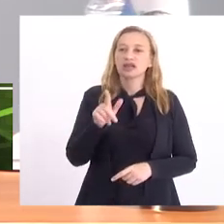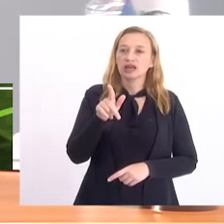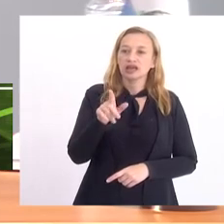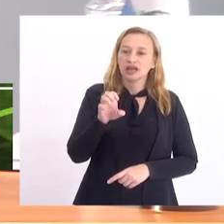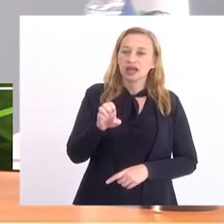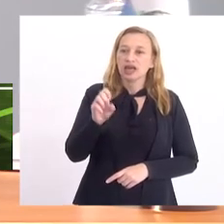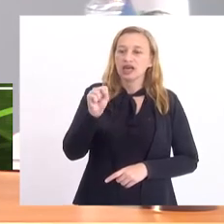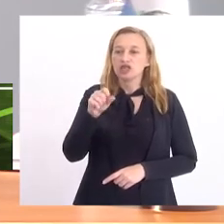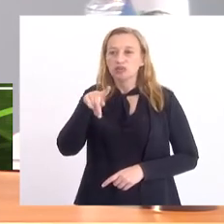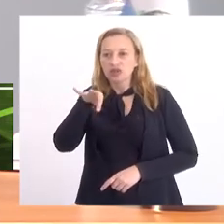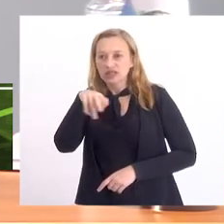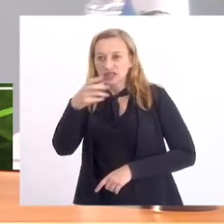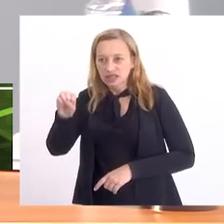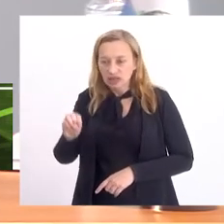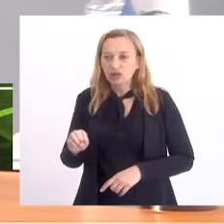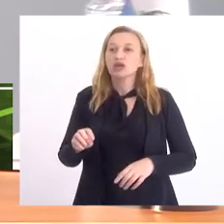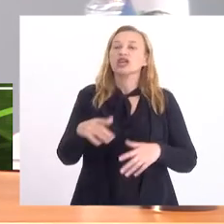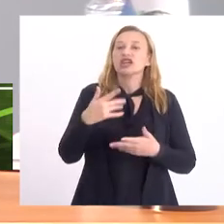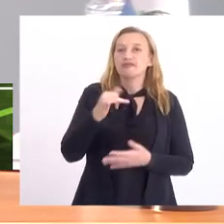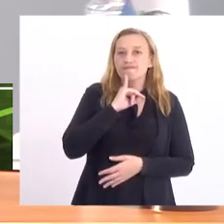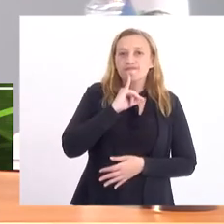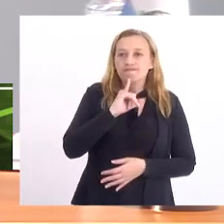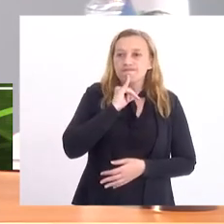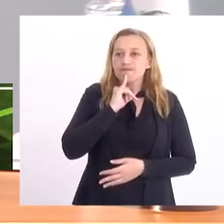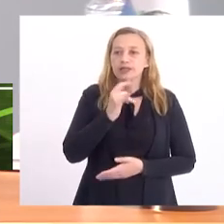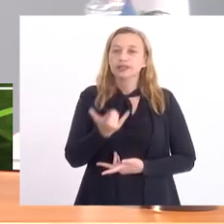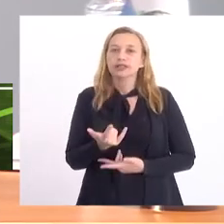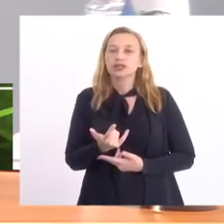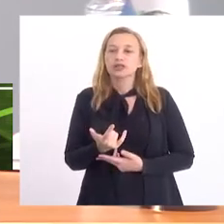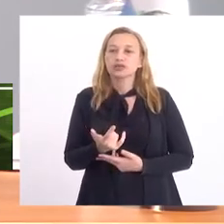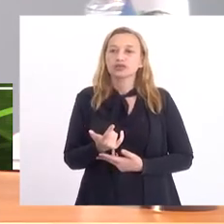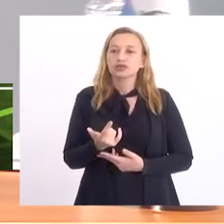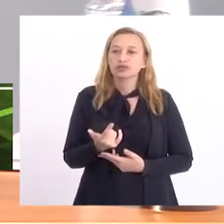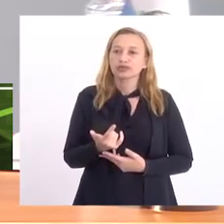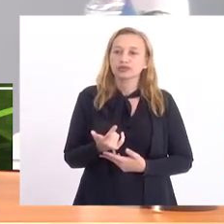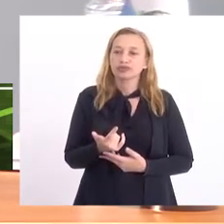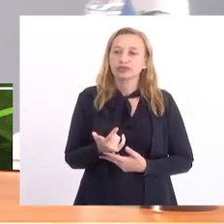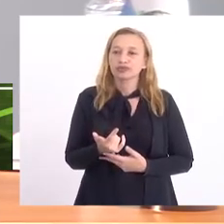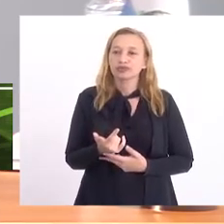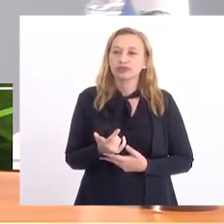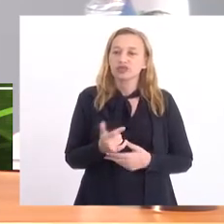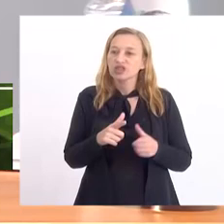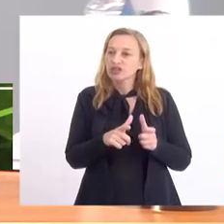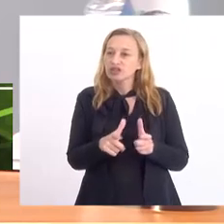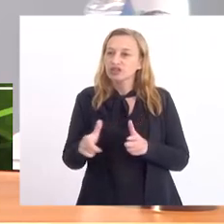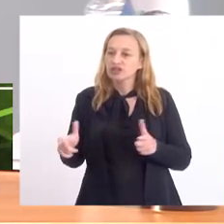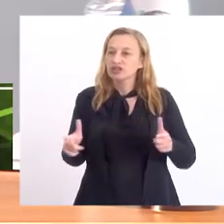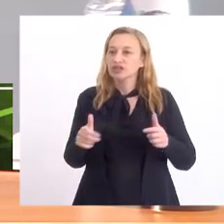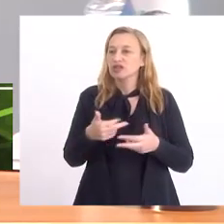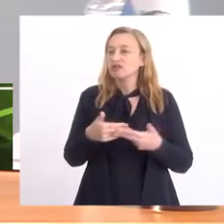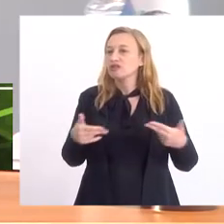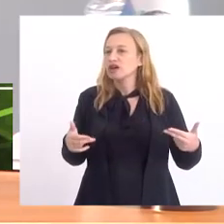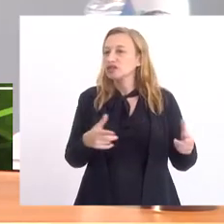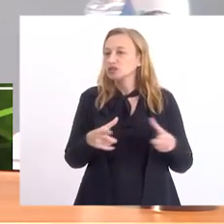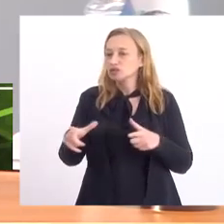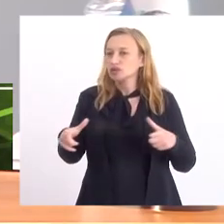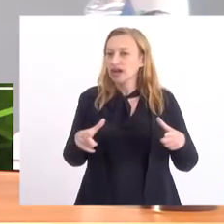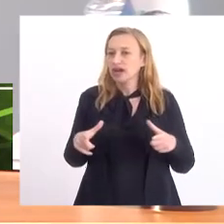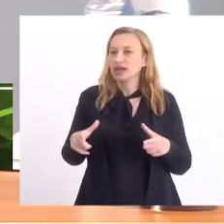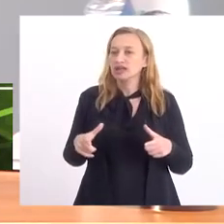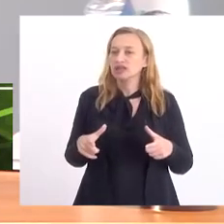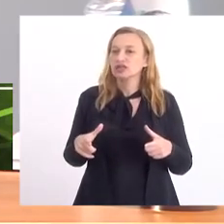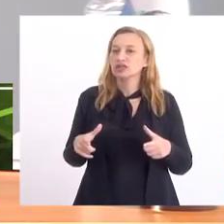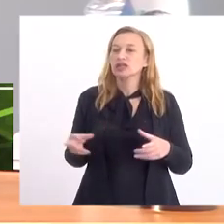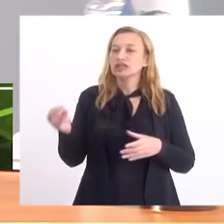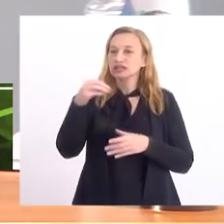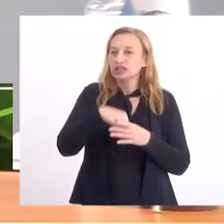escolarização. Infelizmente, né, isso se repercute até, né, a nível geral